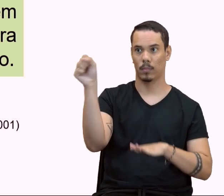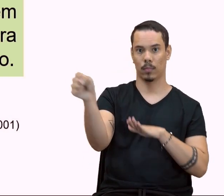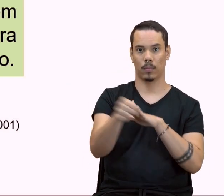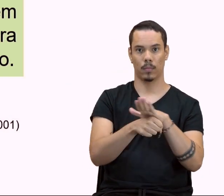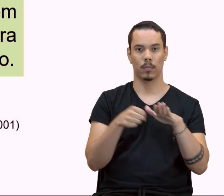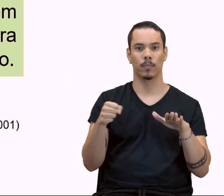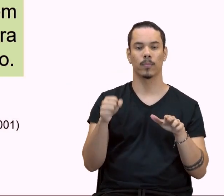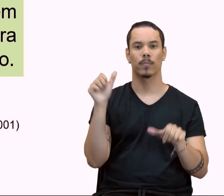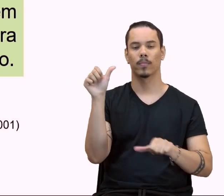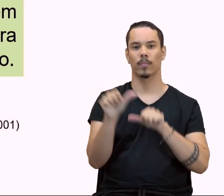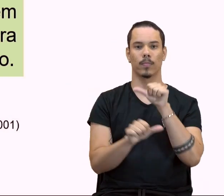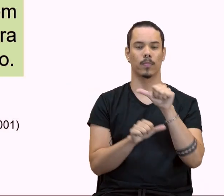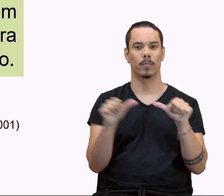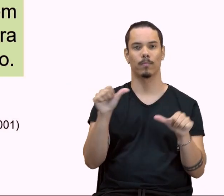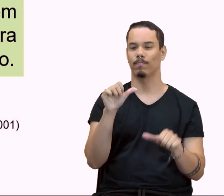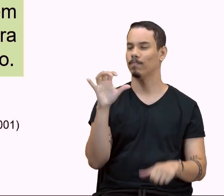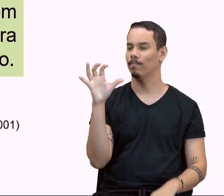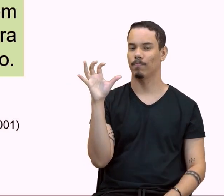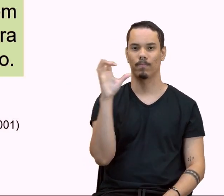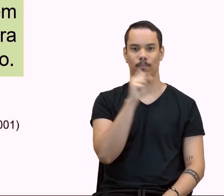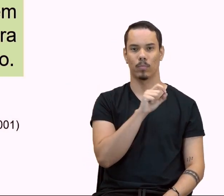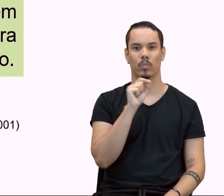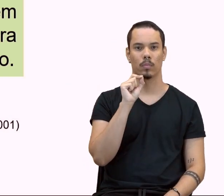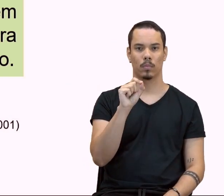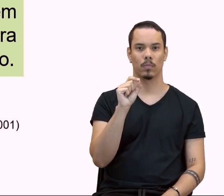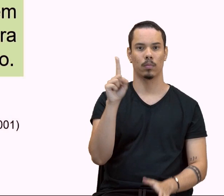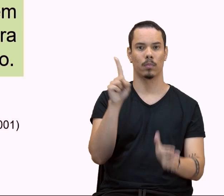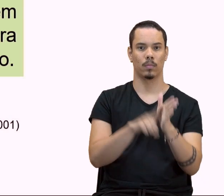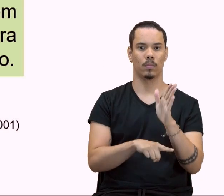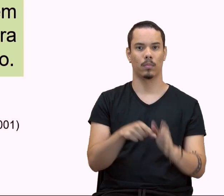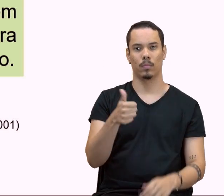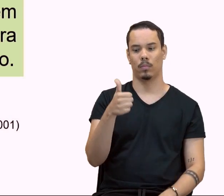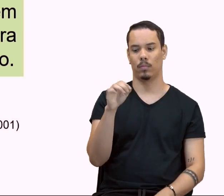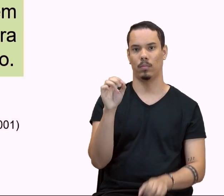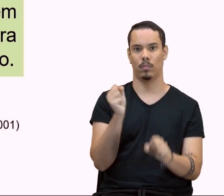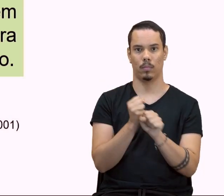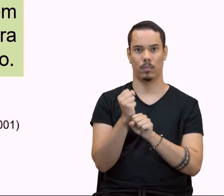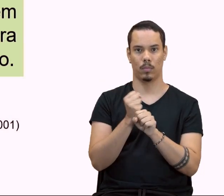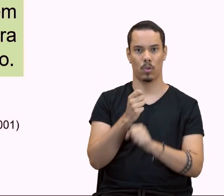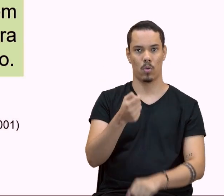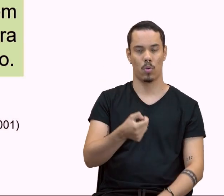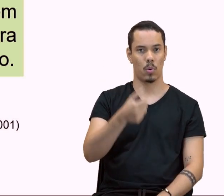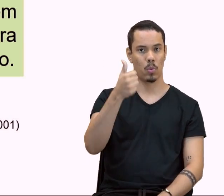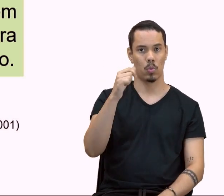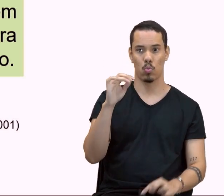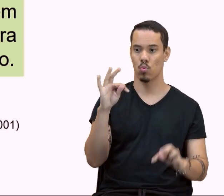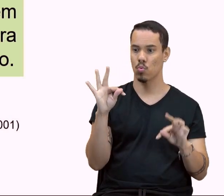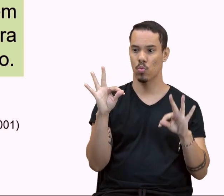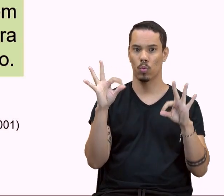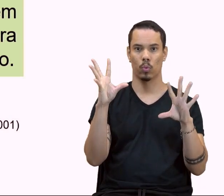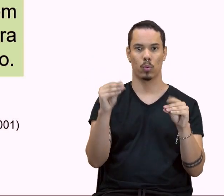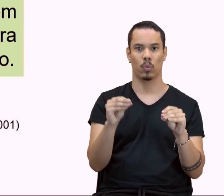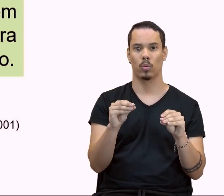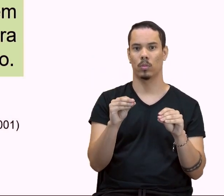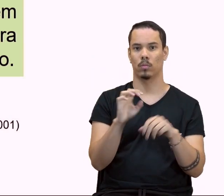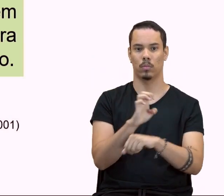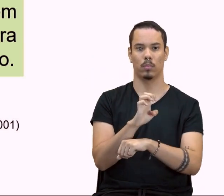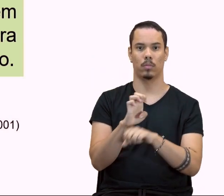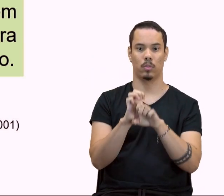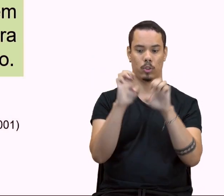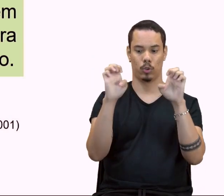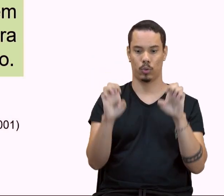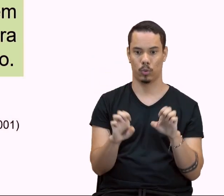transformando radicalmente em menos de 10 anos quase toda a estrutura